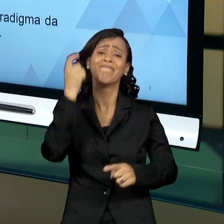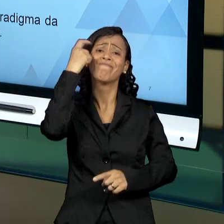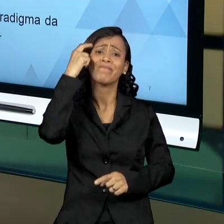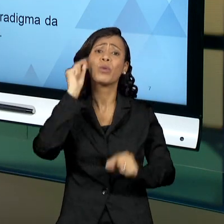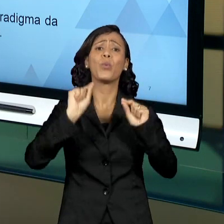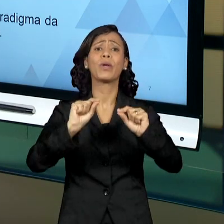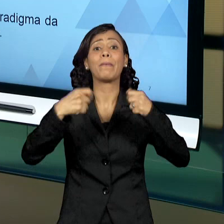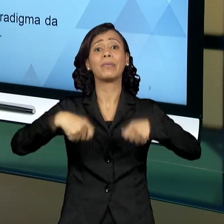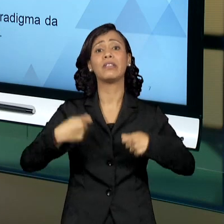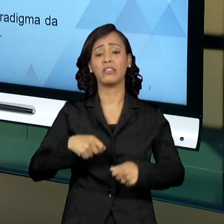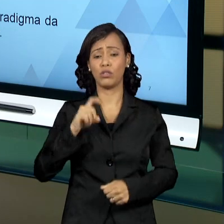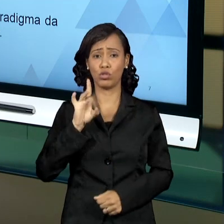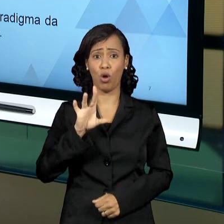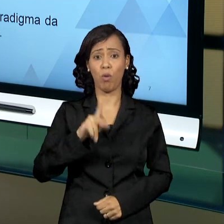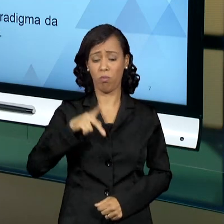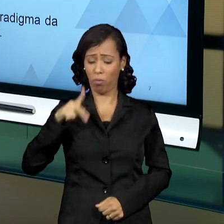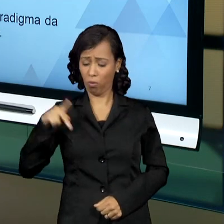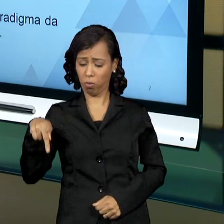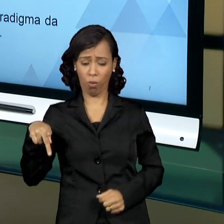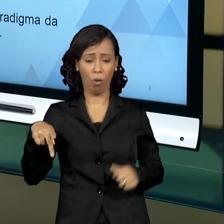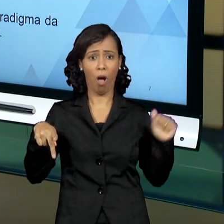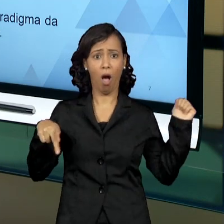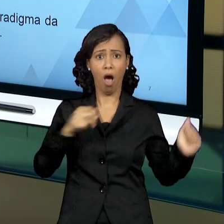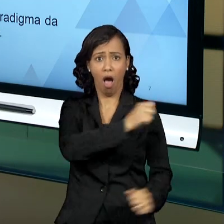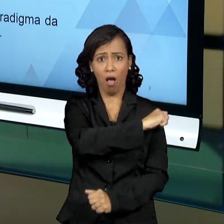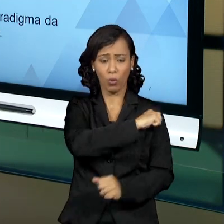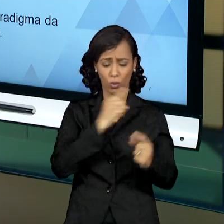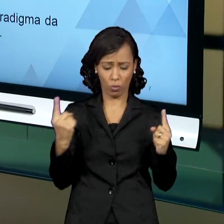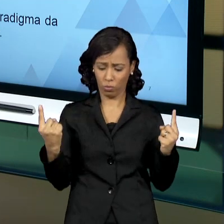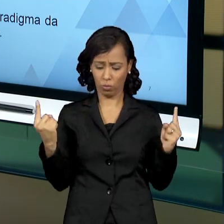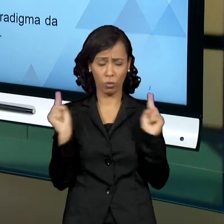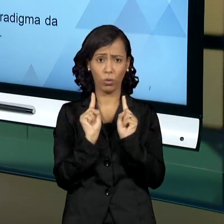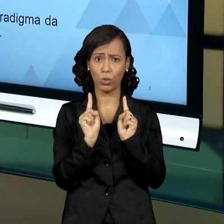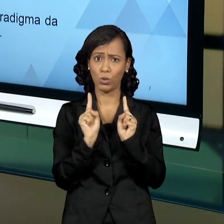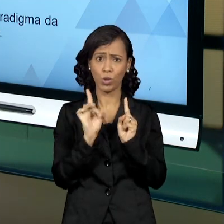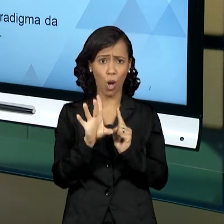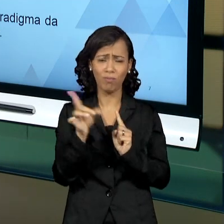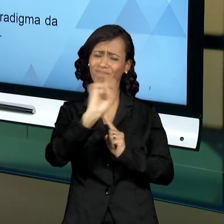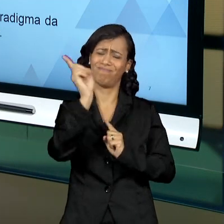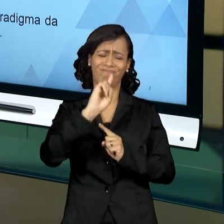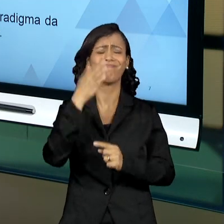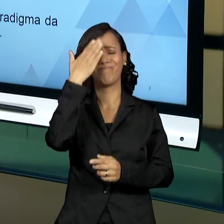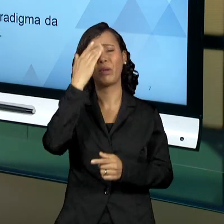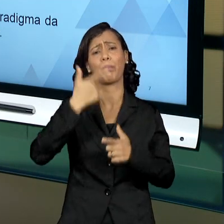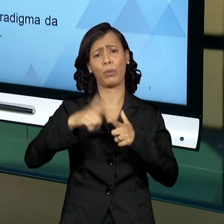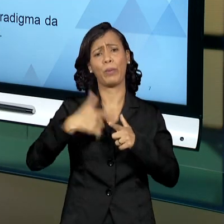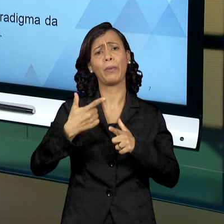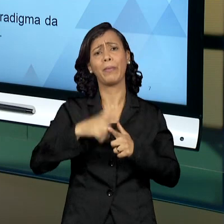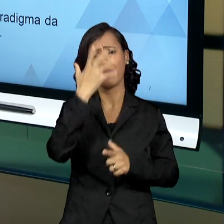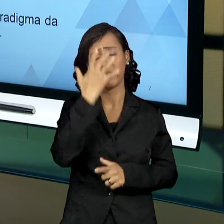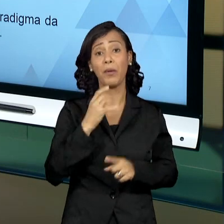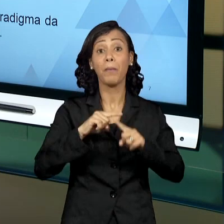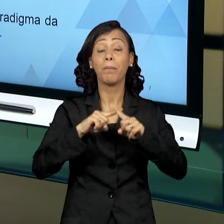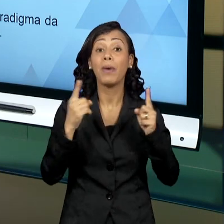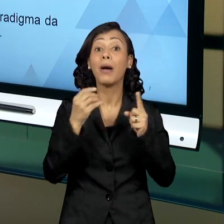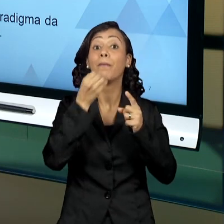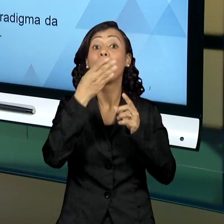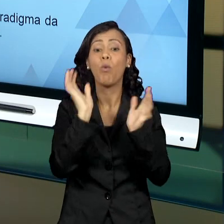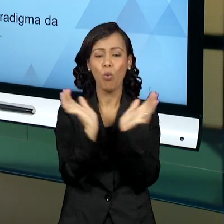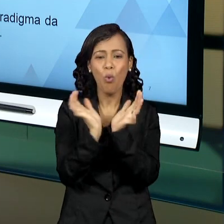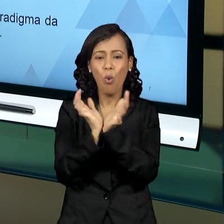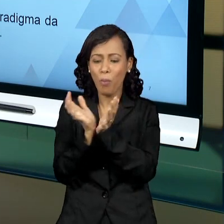aluno sozinho não vai resolver o problema. Mas quando a gente tem a perspectiva do trabalho coletivo,